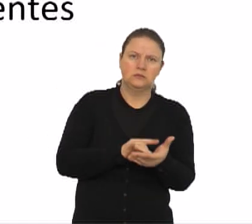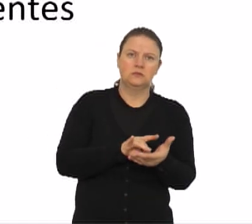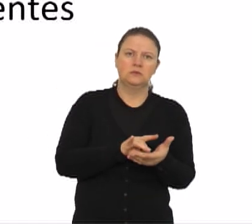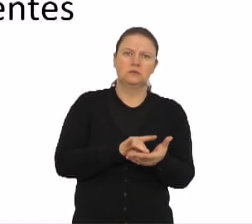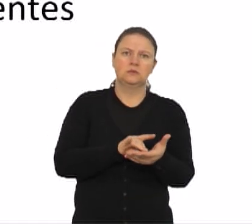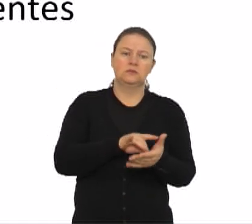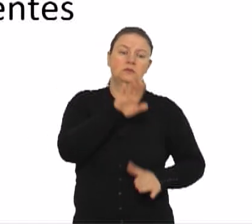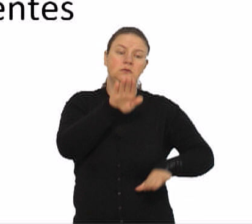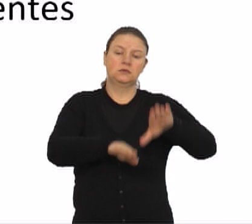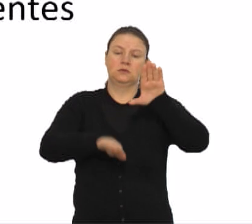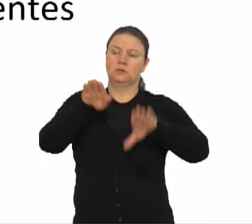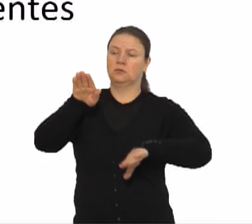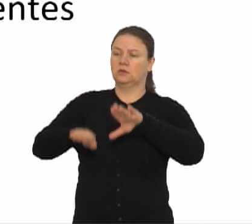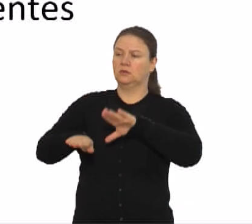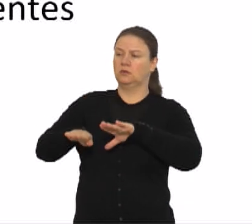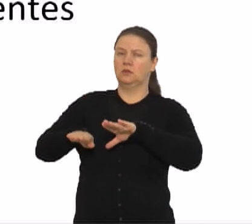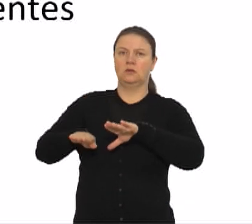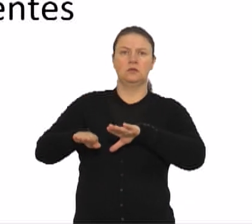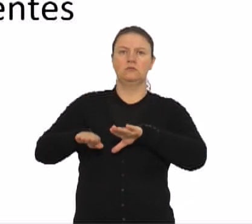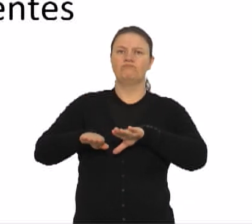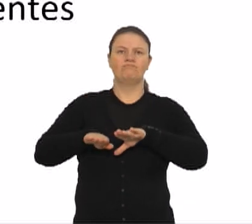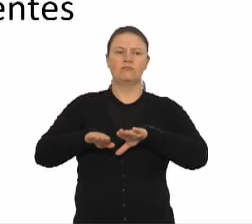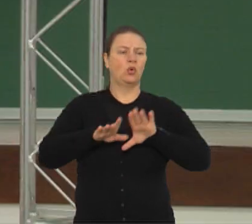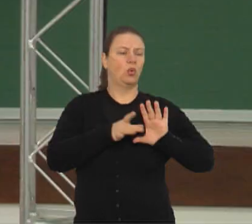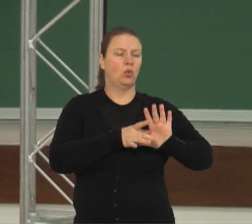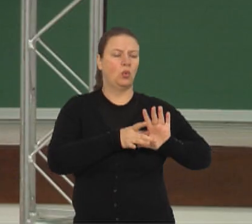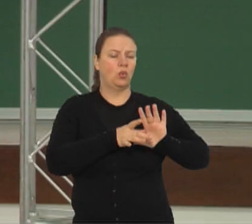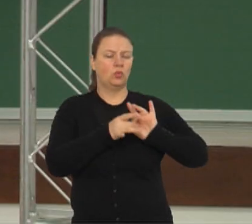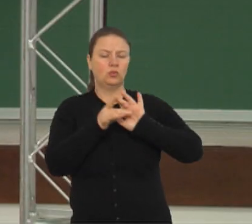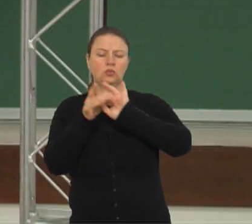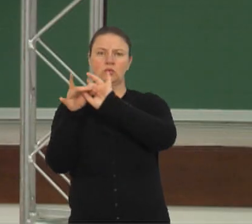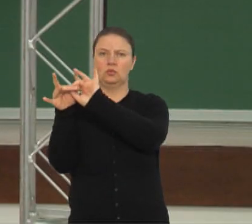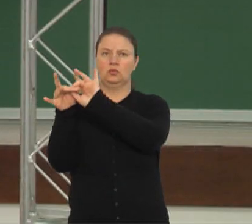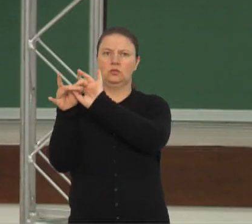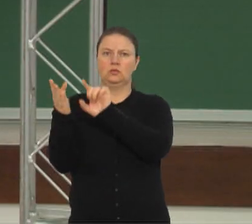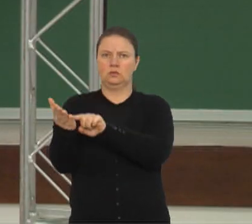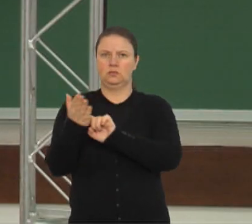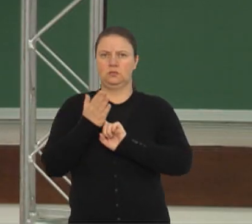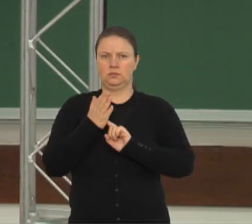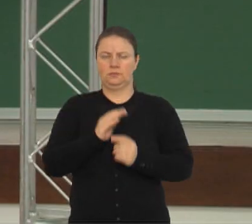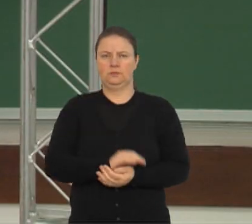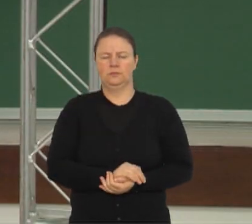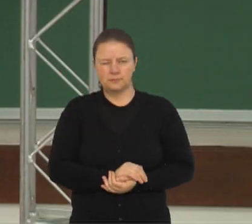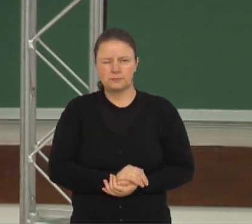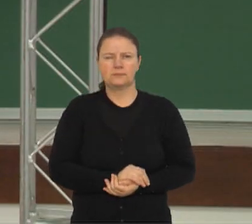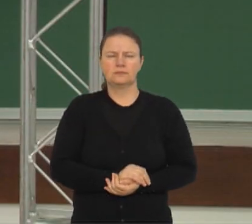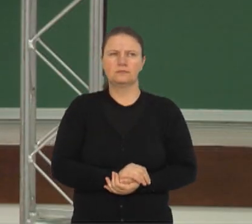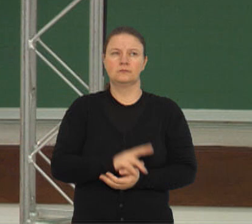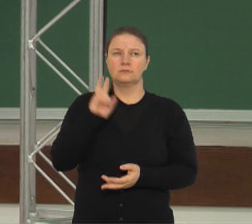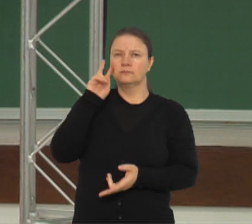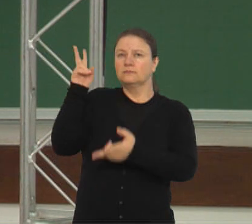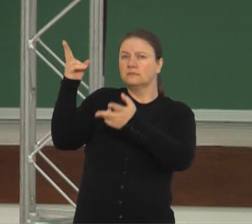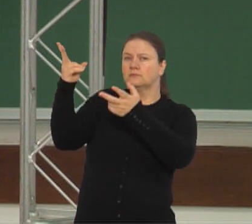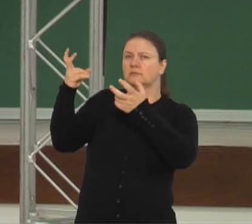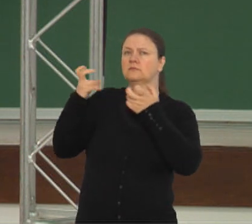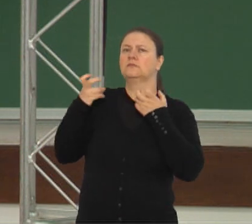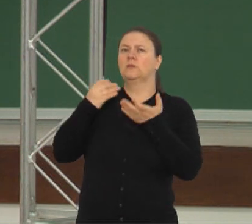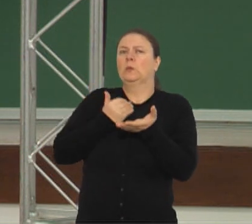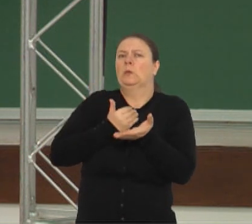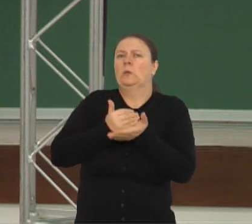contextos que a mesma apresenta. Então vimos muito bem aí como que é esse princípio